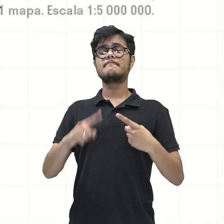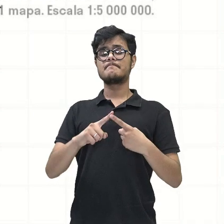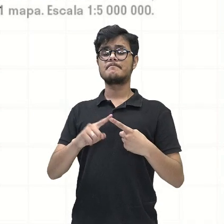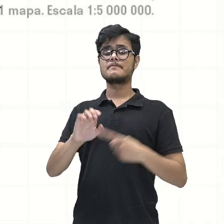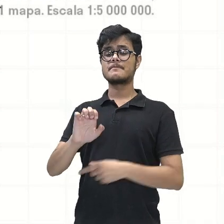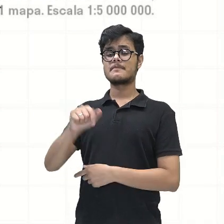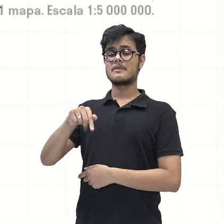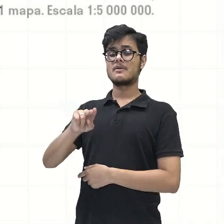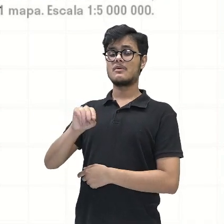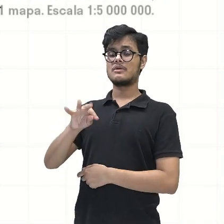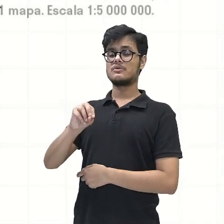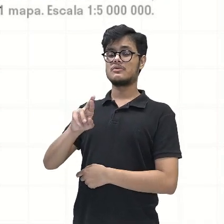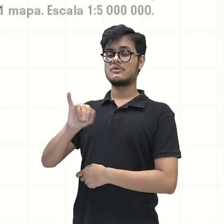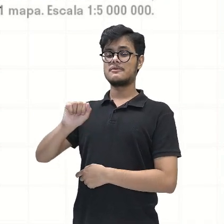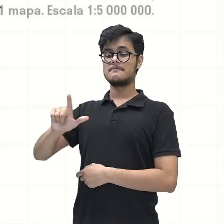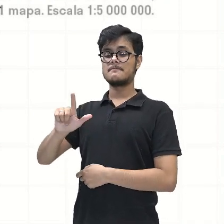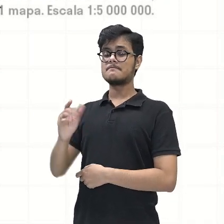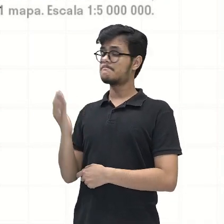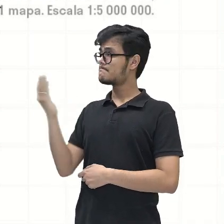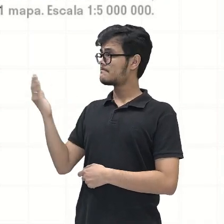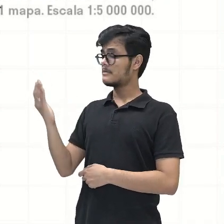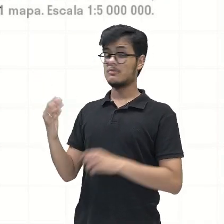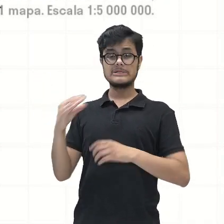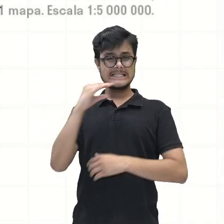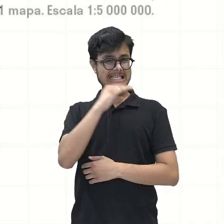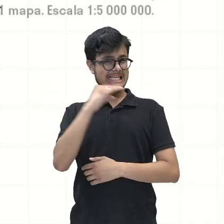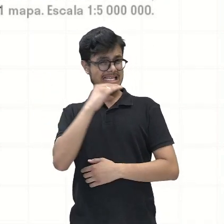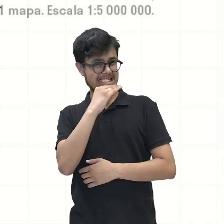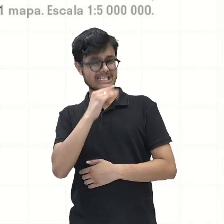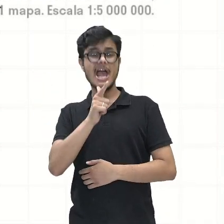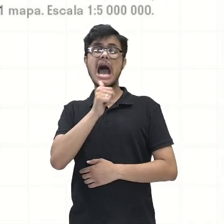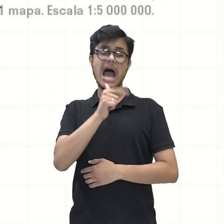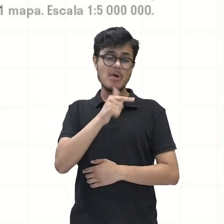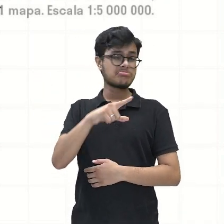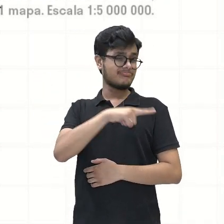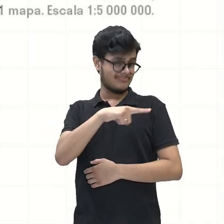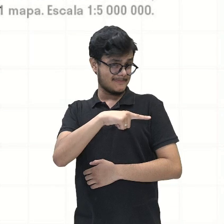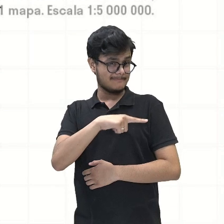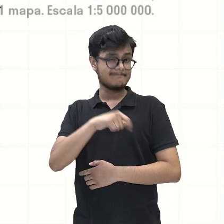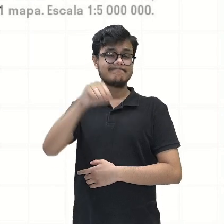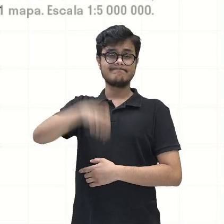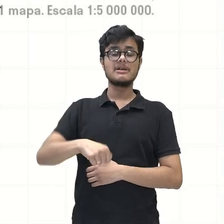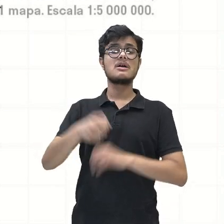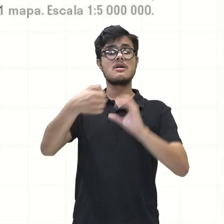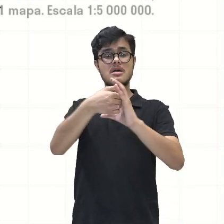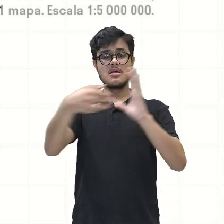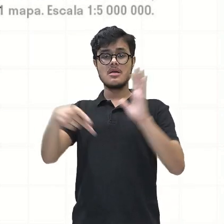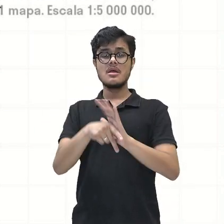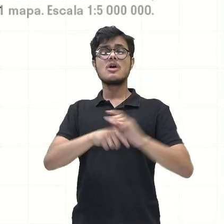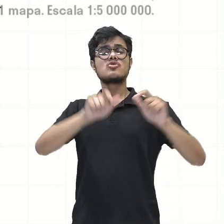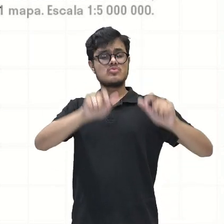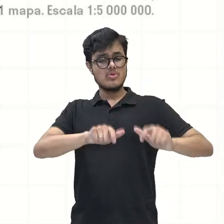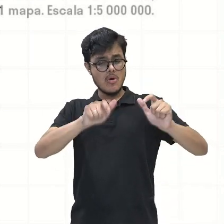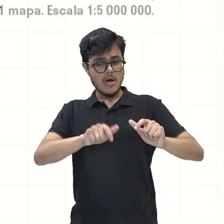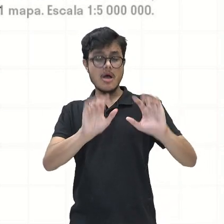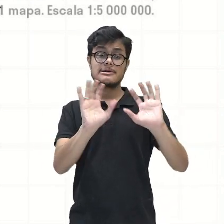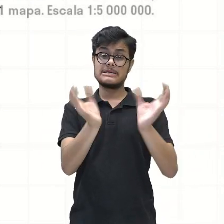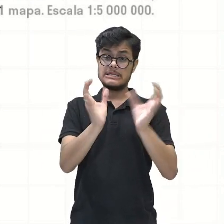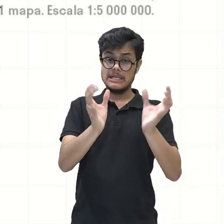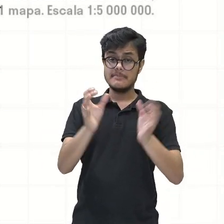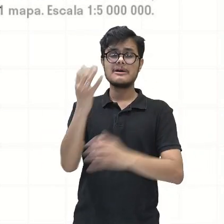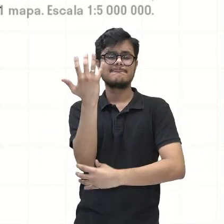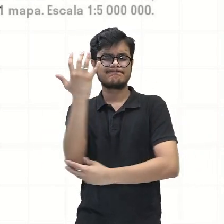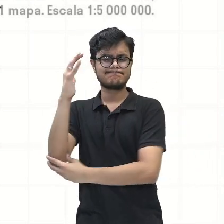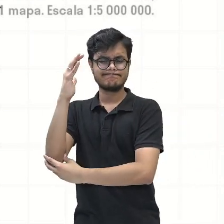equatorial, né? O clima, ele é um clima quente e úmido, é a principal característica dele. Ocorre na zona climática